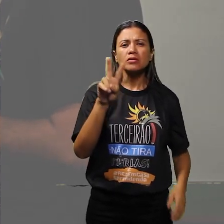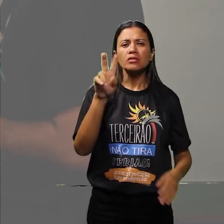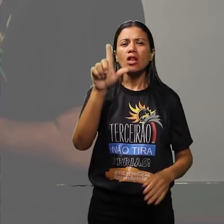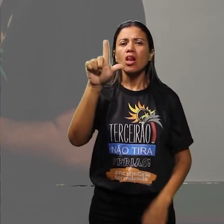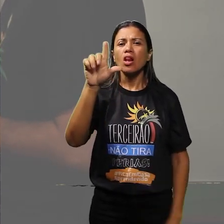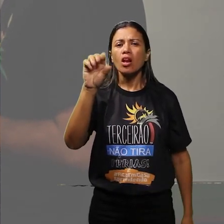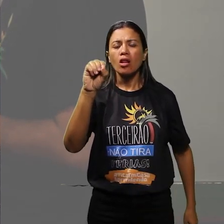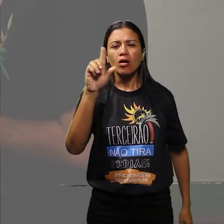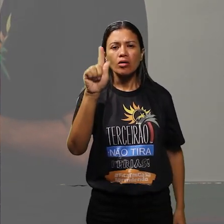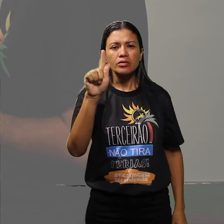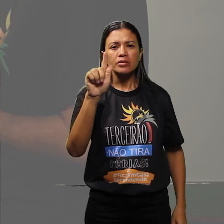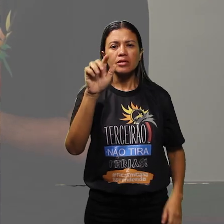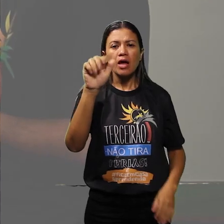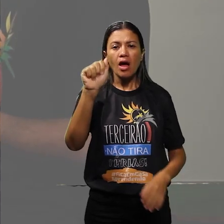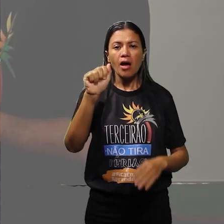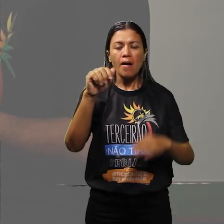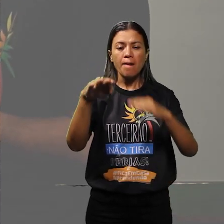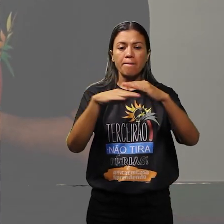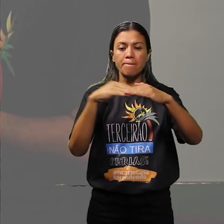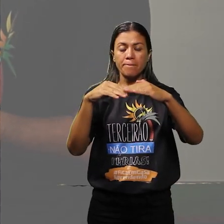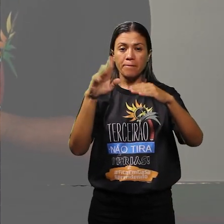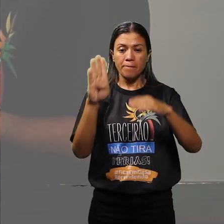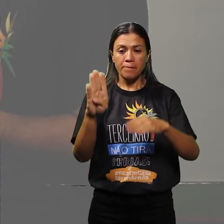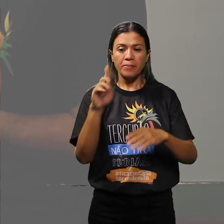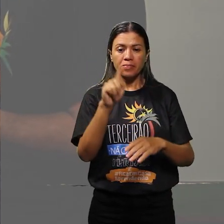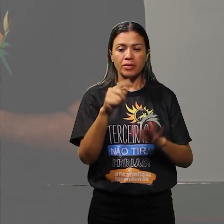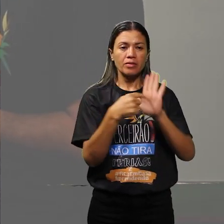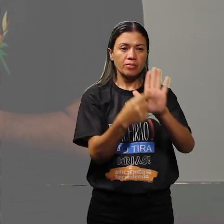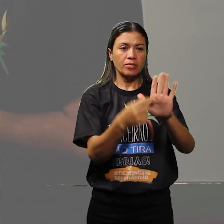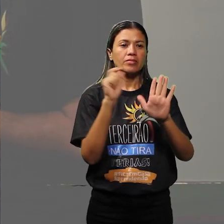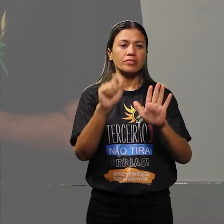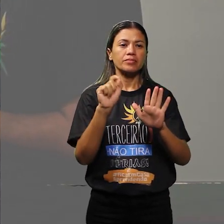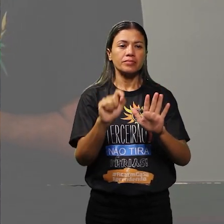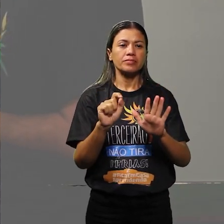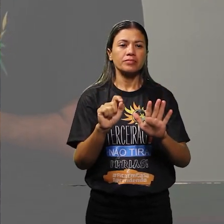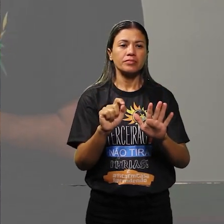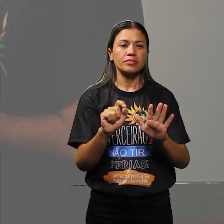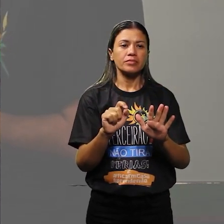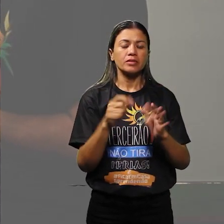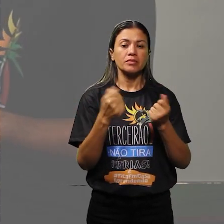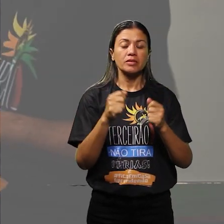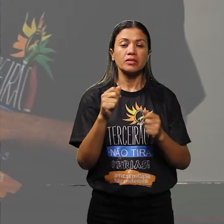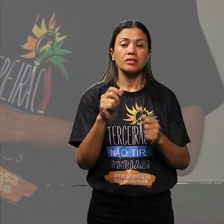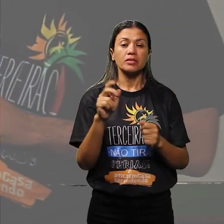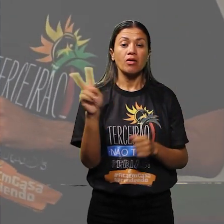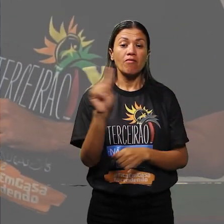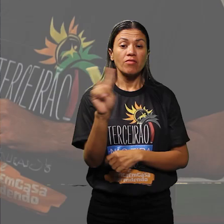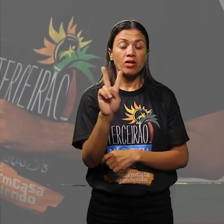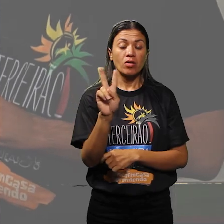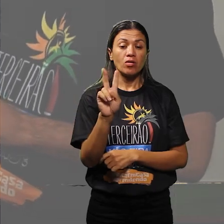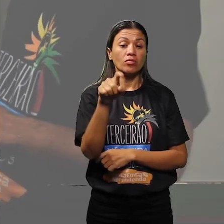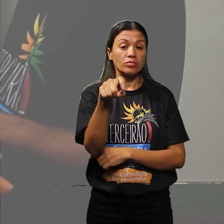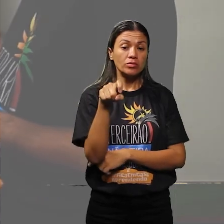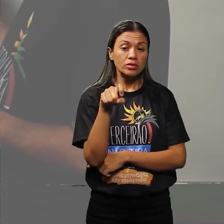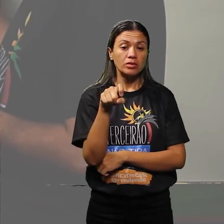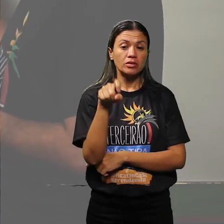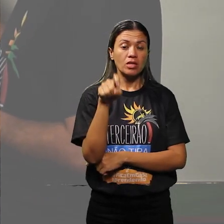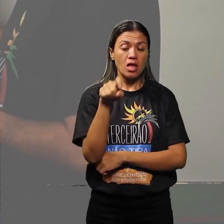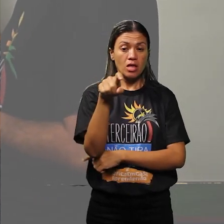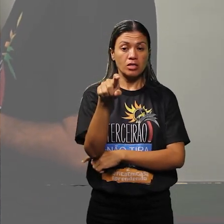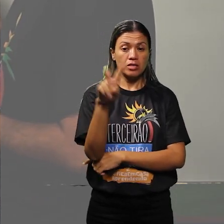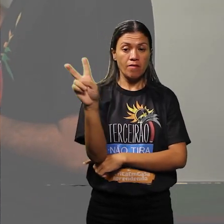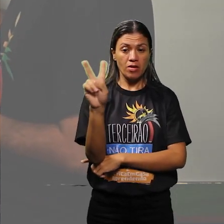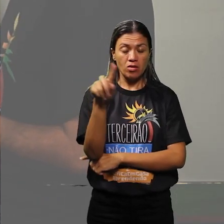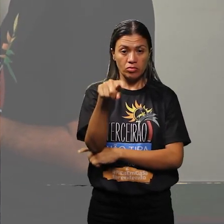de A na base B. Log de A na base B. Isso aqui, ó, tem que dar um valor. Que valor é esse? X. Esse